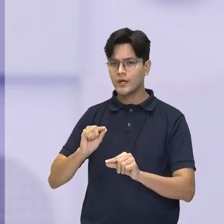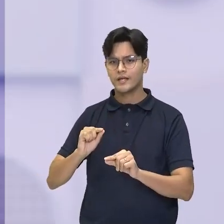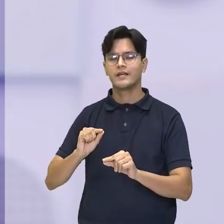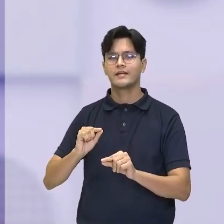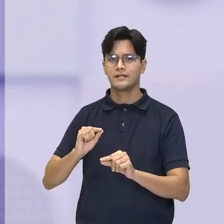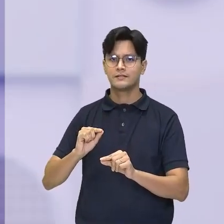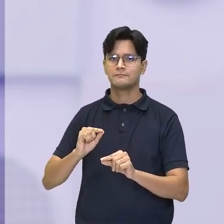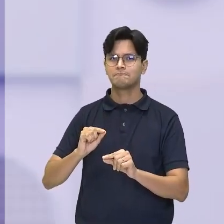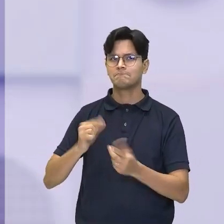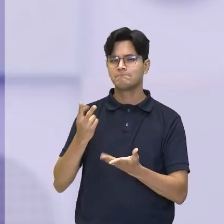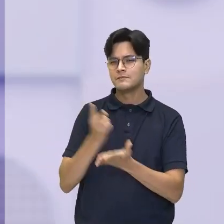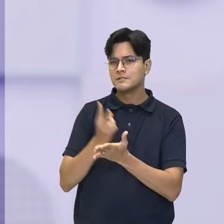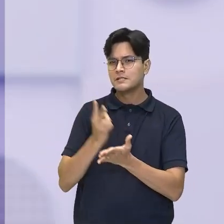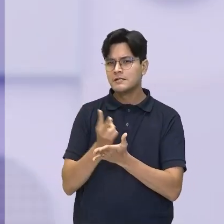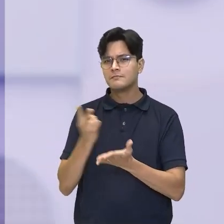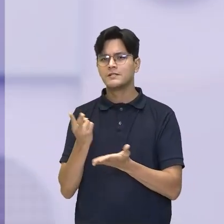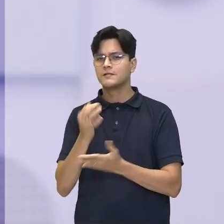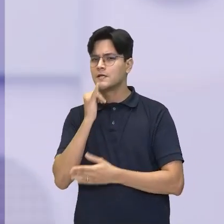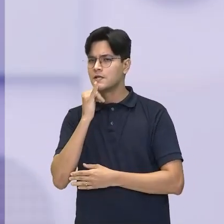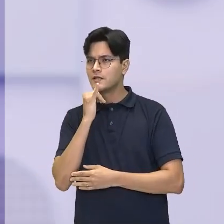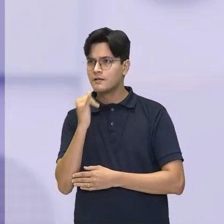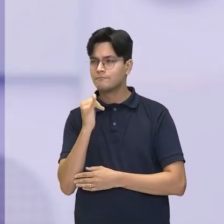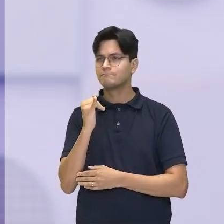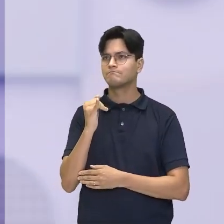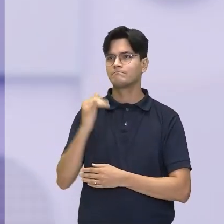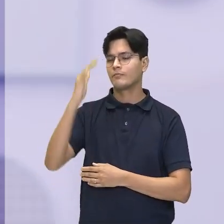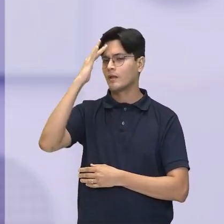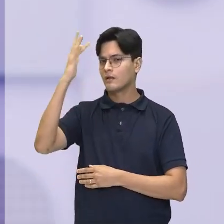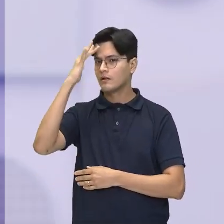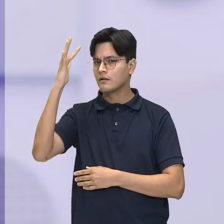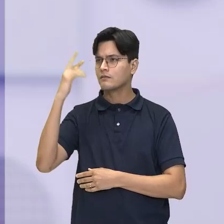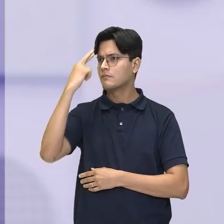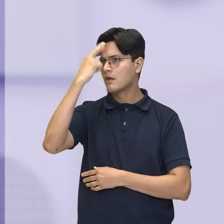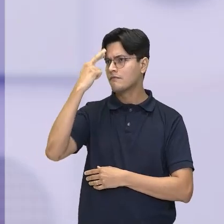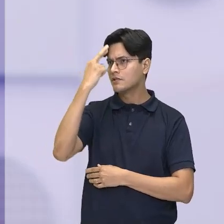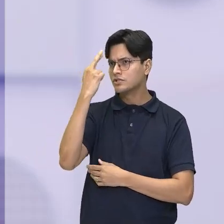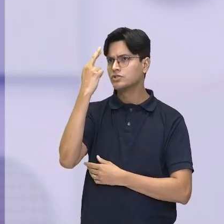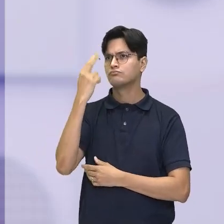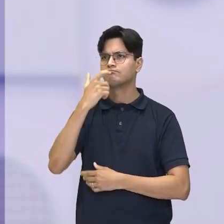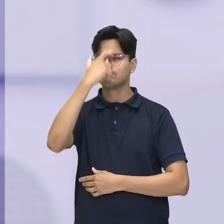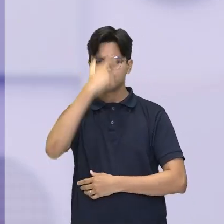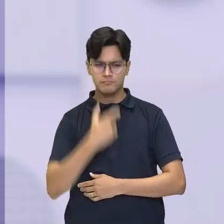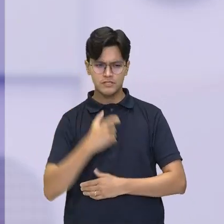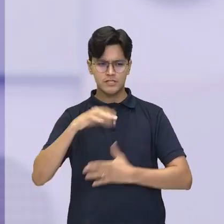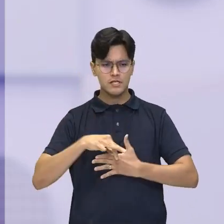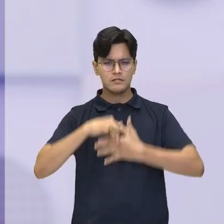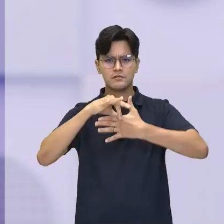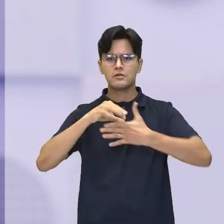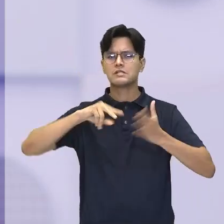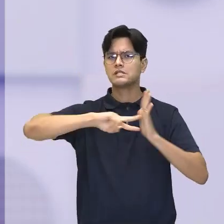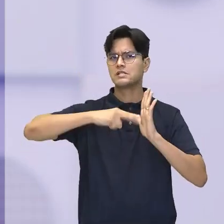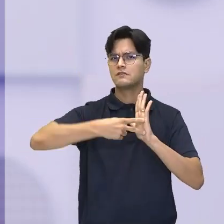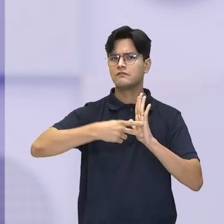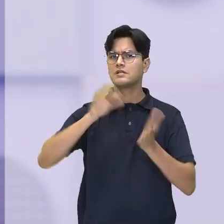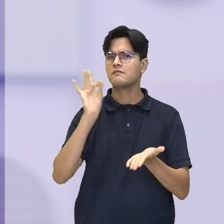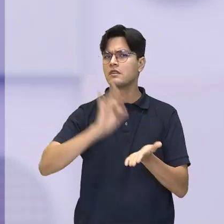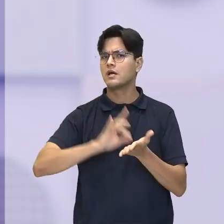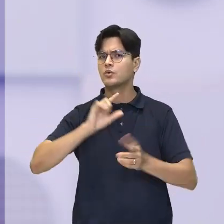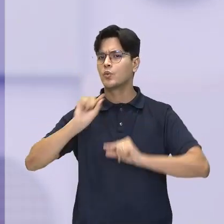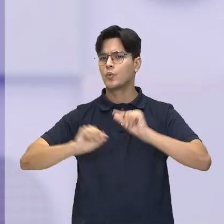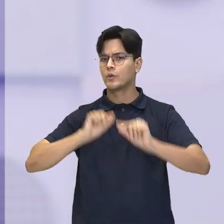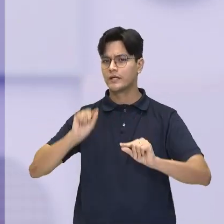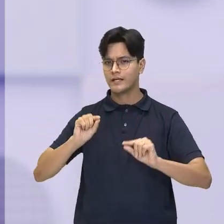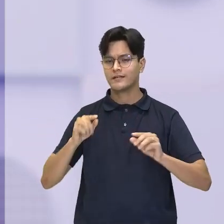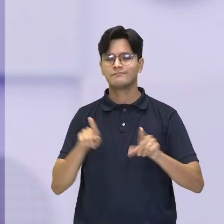revisto essa questão do que é ser líder religioso, do que é ser uma autoridade religiosa e qual o